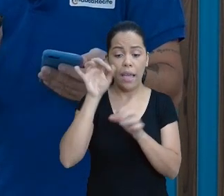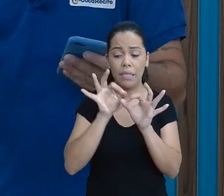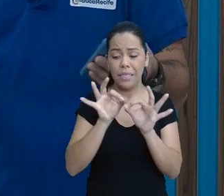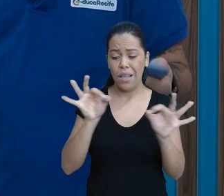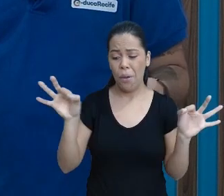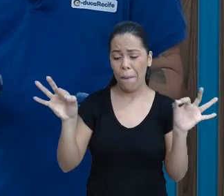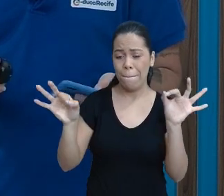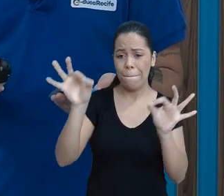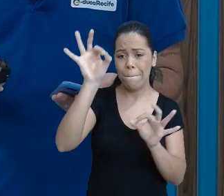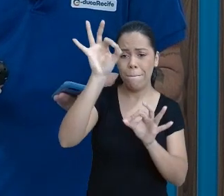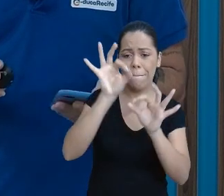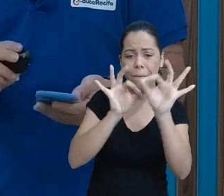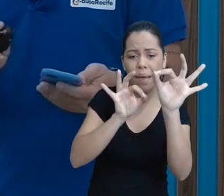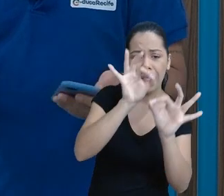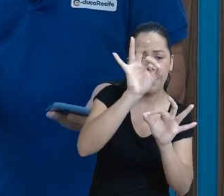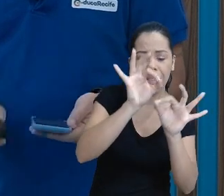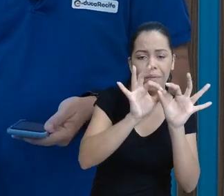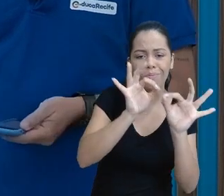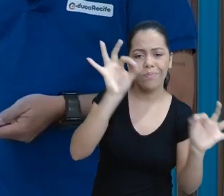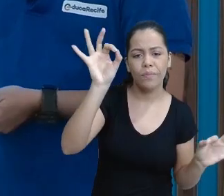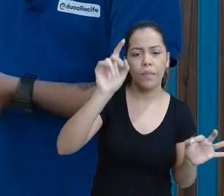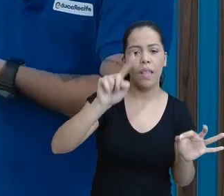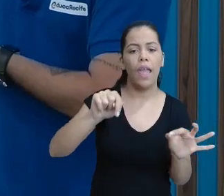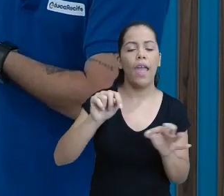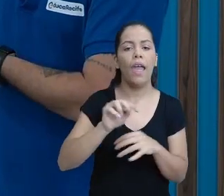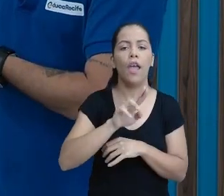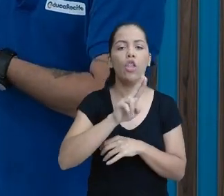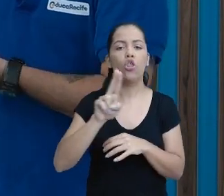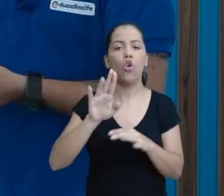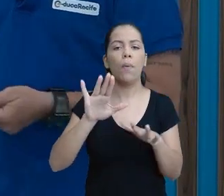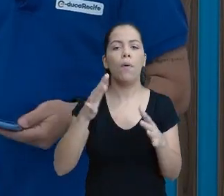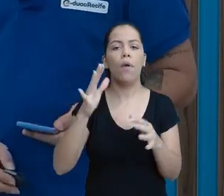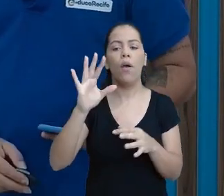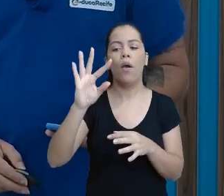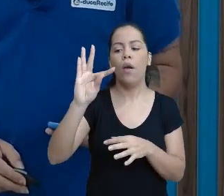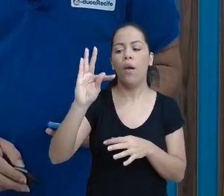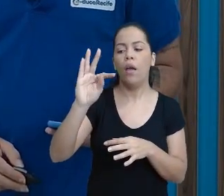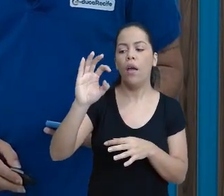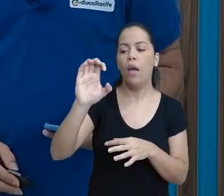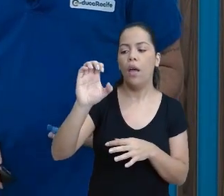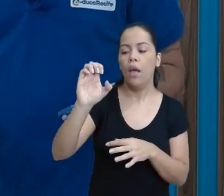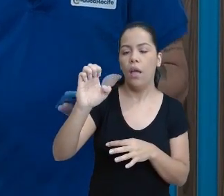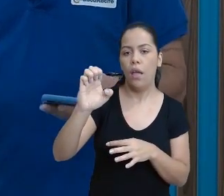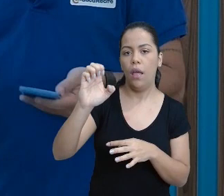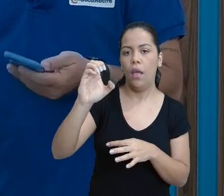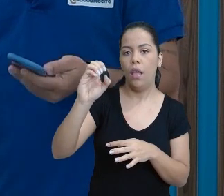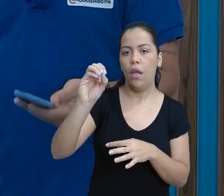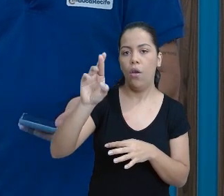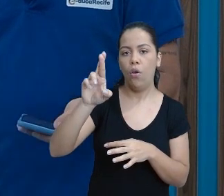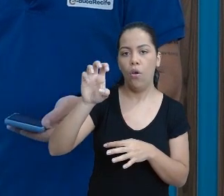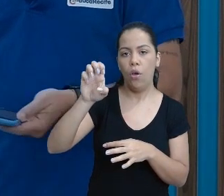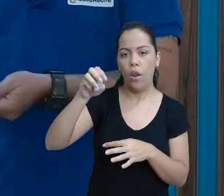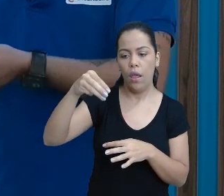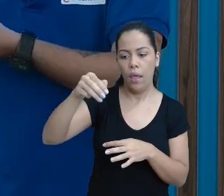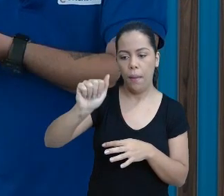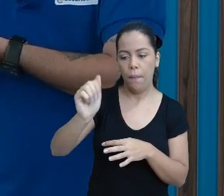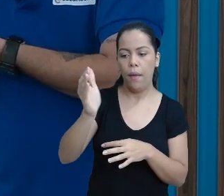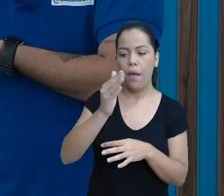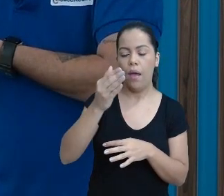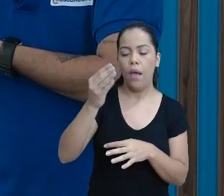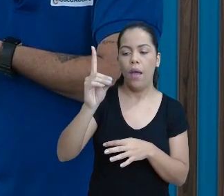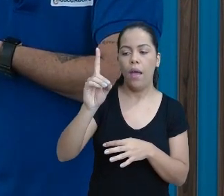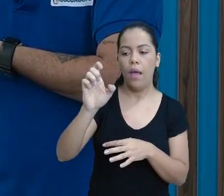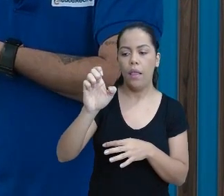Ela é conhecida na matemática, na geometria, como o Teorema de Pitágoras, tá certo? Mas a gente já sabe, como a gente